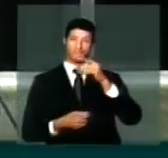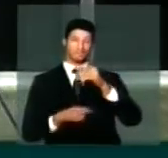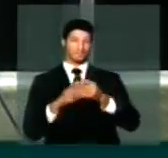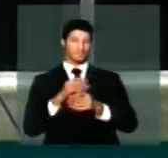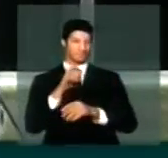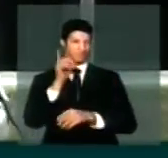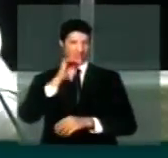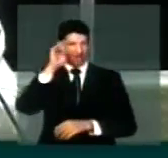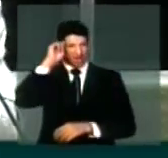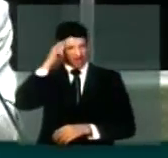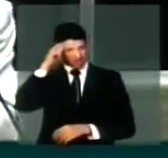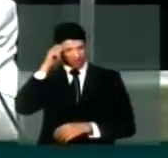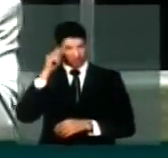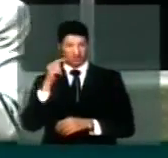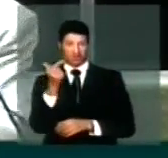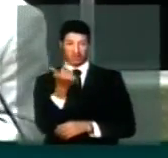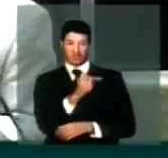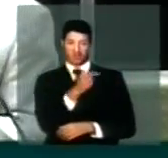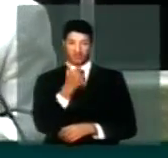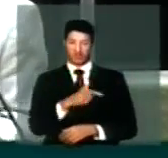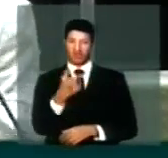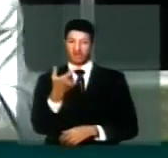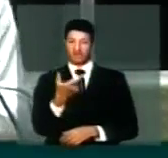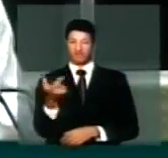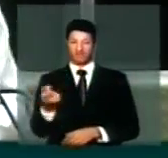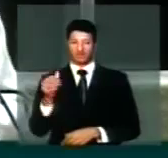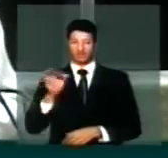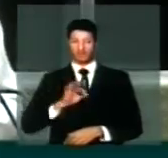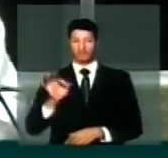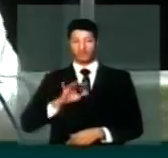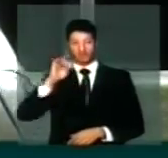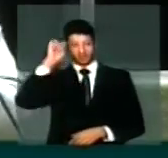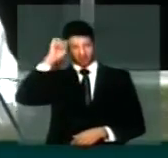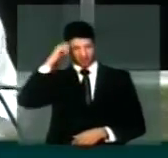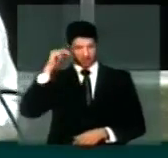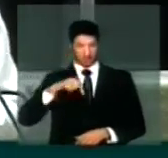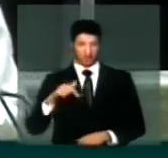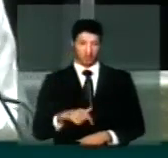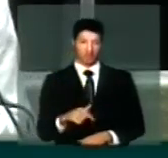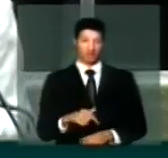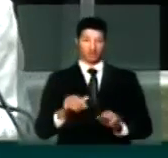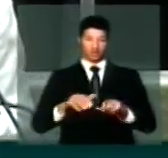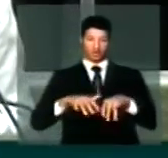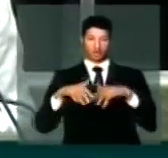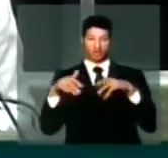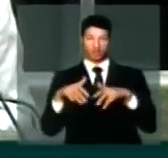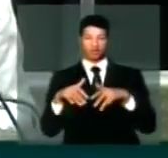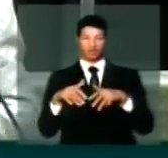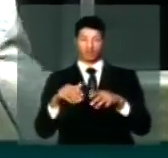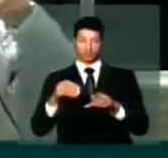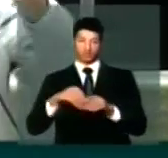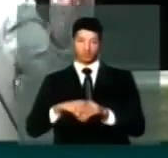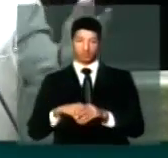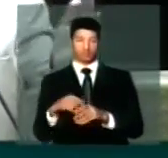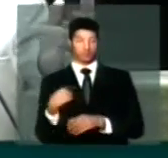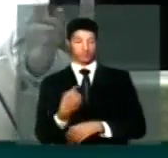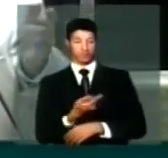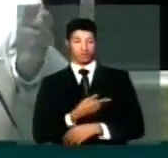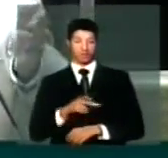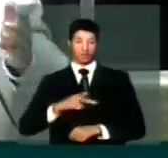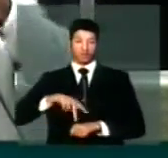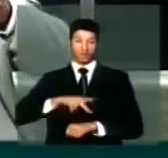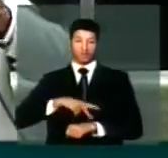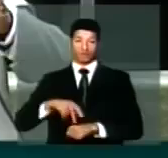e, no entanto, não há 20% de negros e pardos autodeclarados aqui. Nós somos um